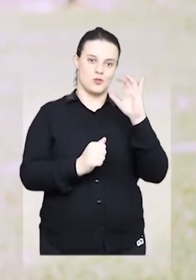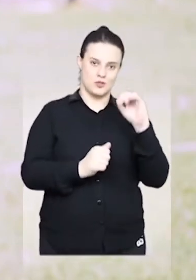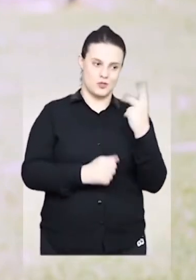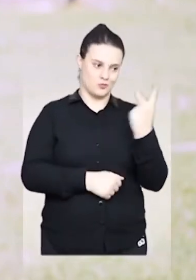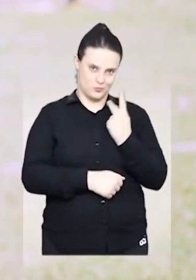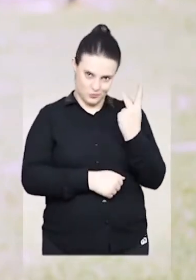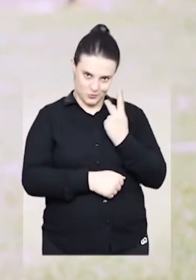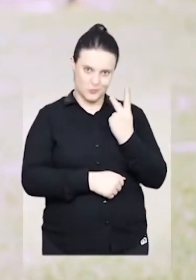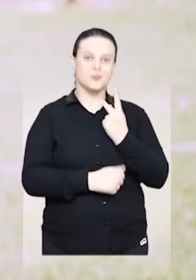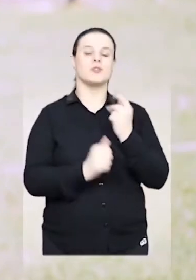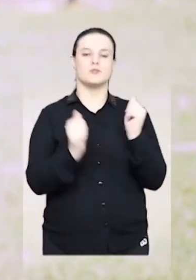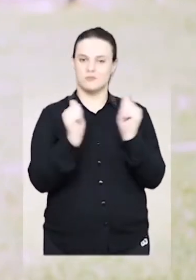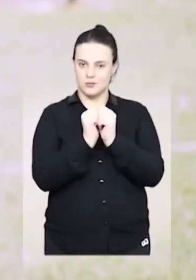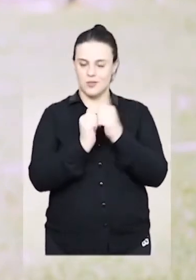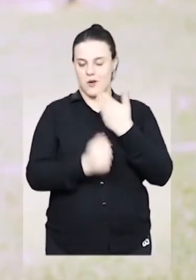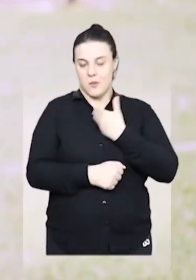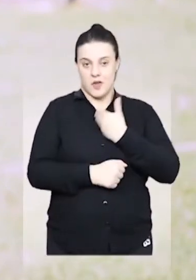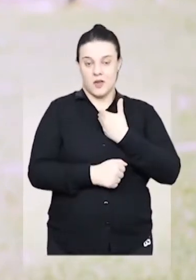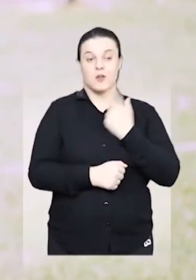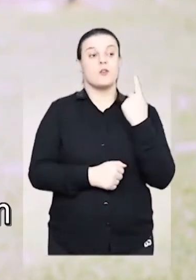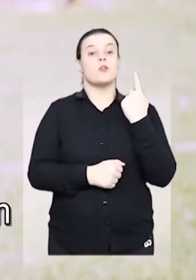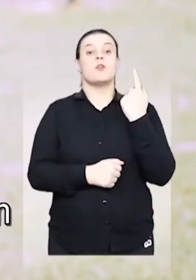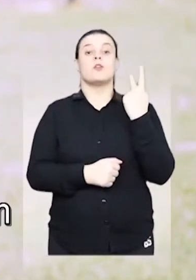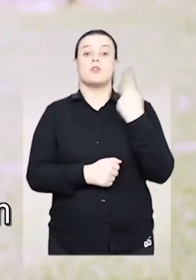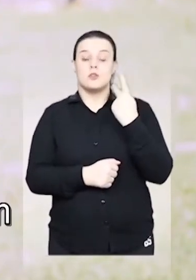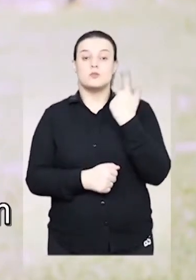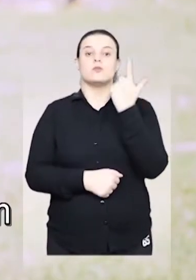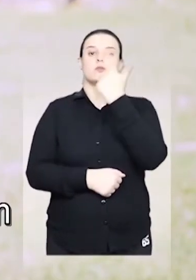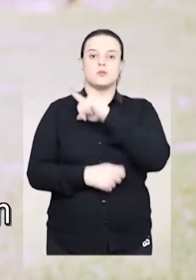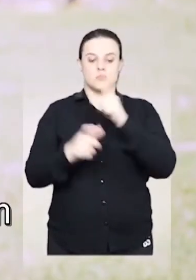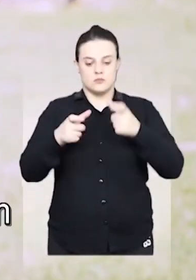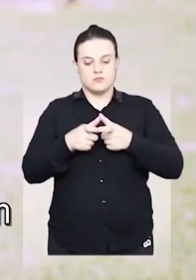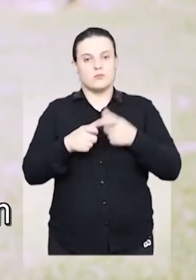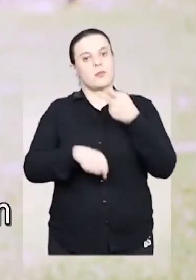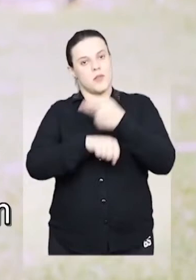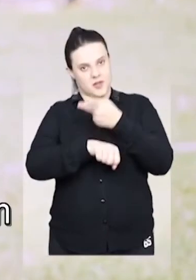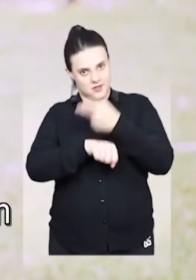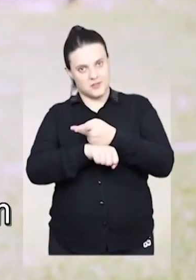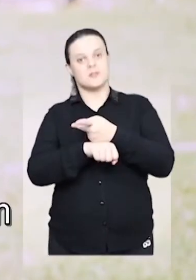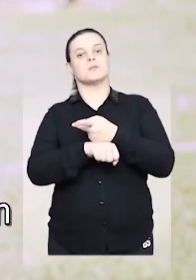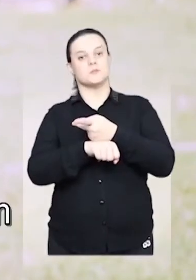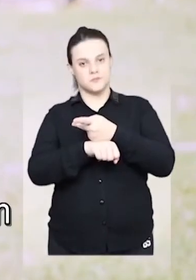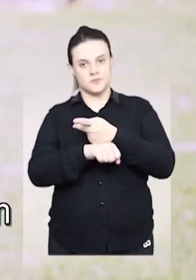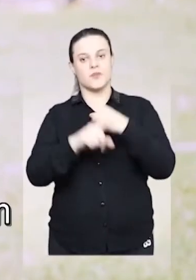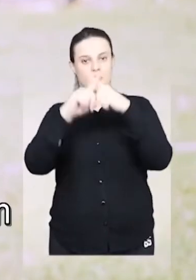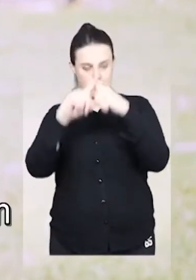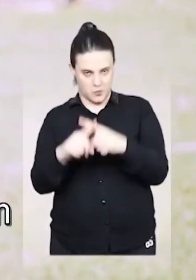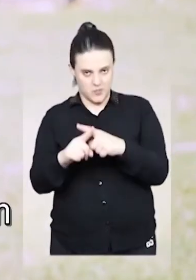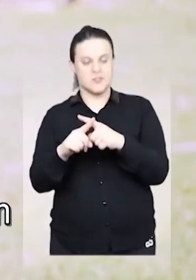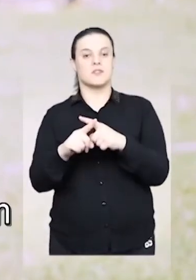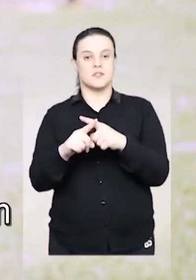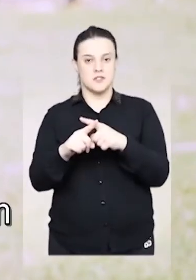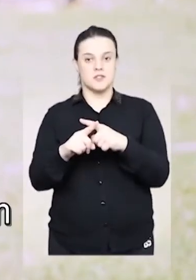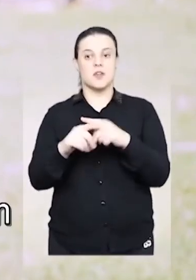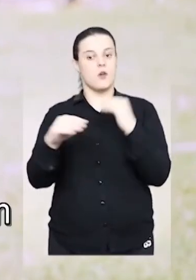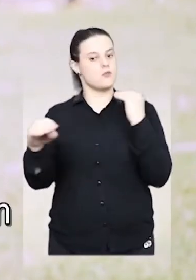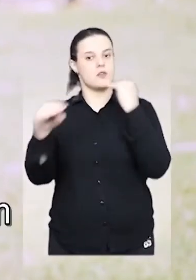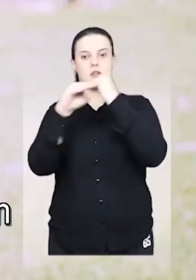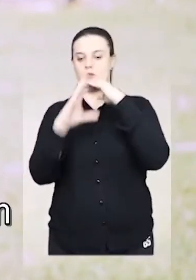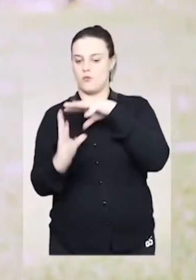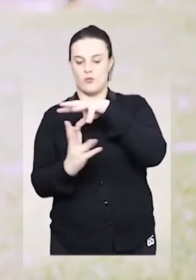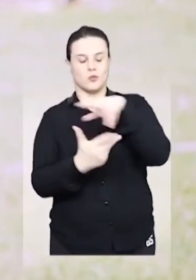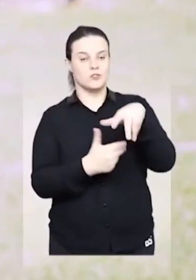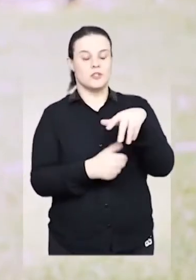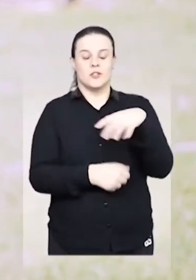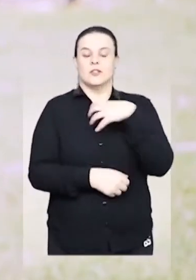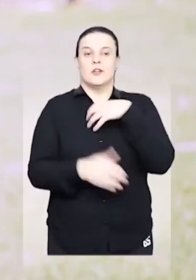outro grande atleta e grande amigo, nós conseguimos a medalha de prata numa competição a nível mundial.